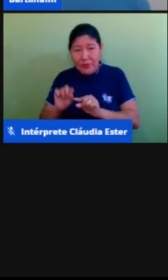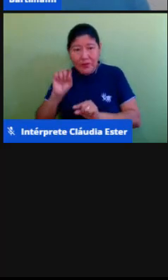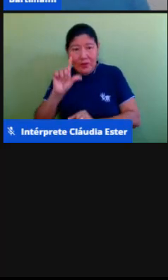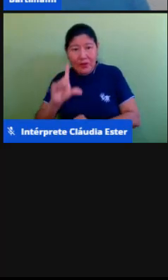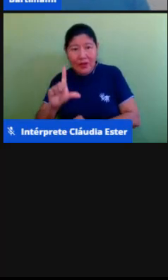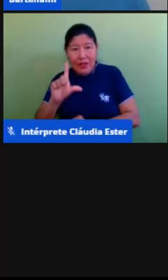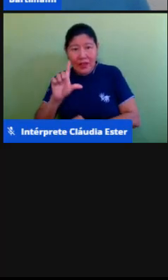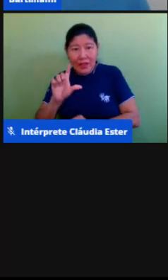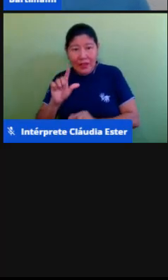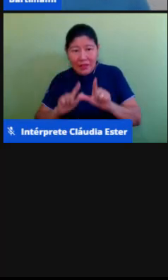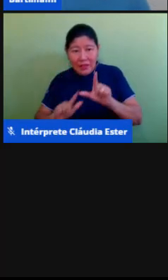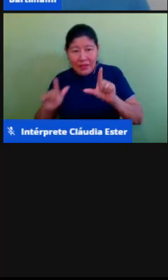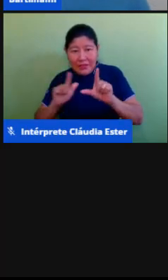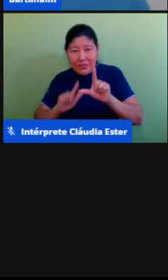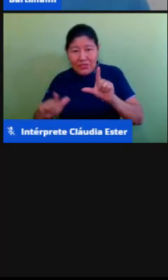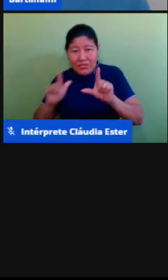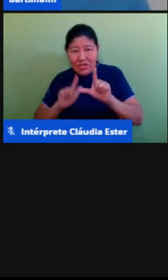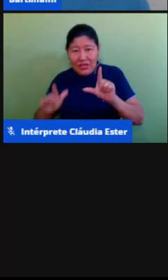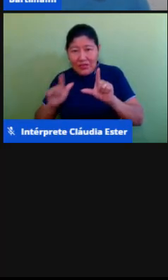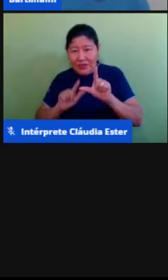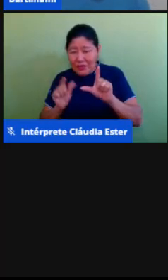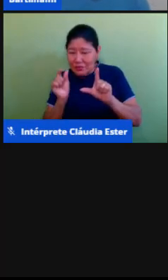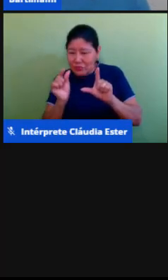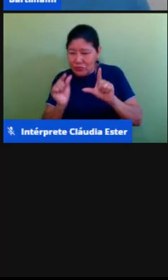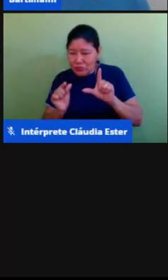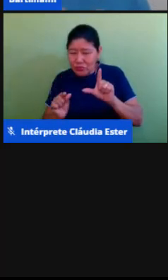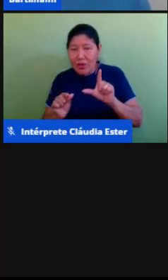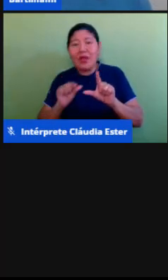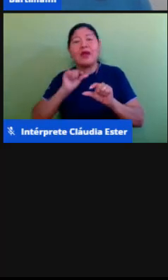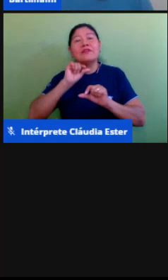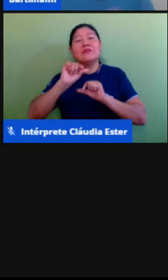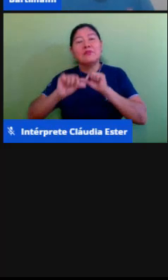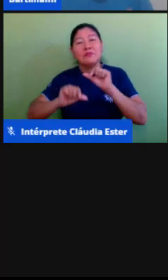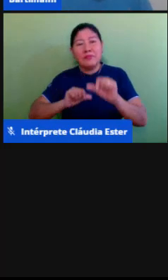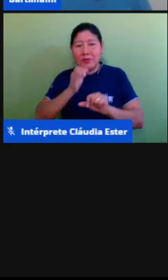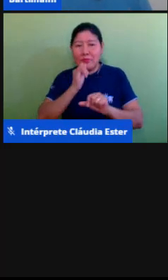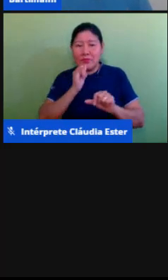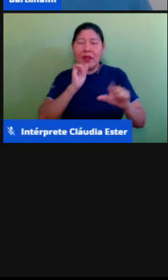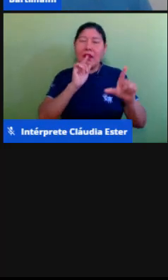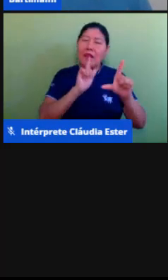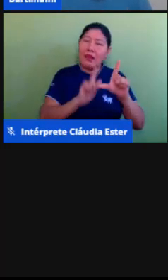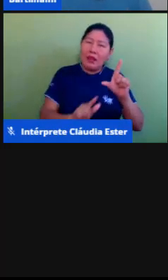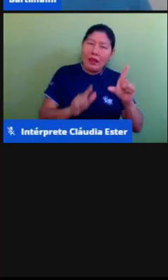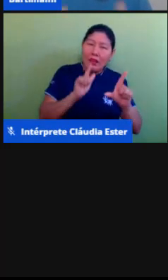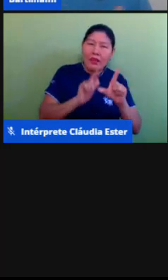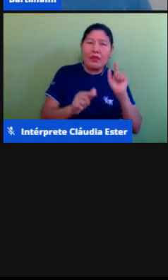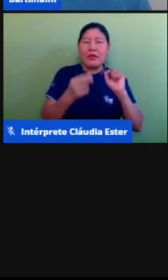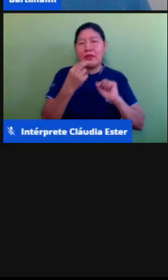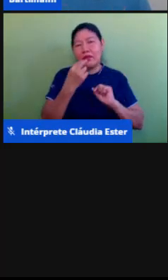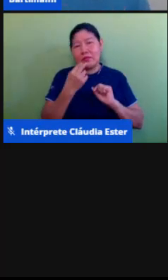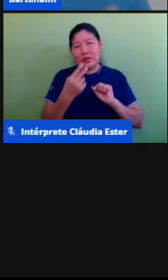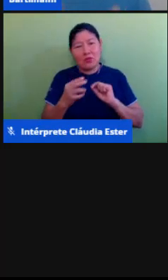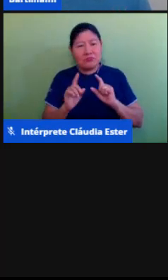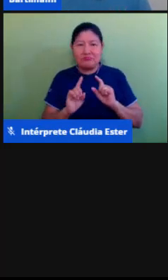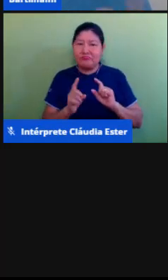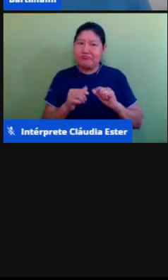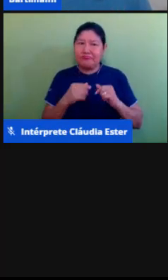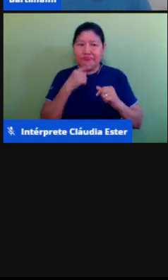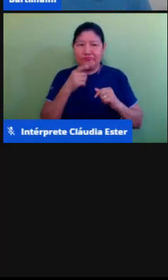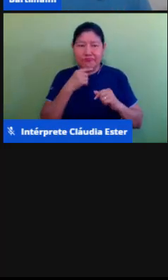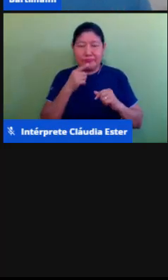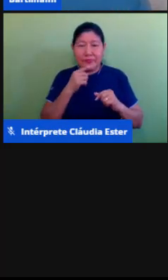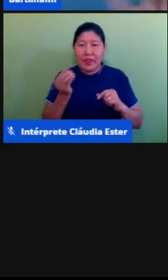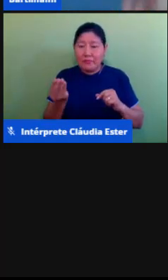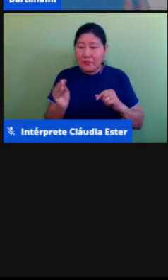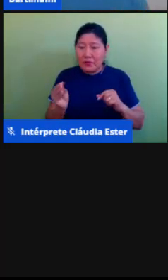essas cores no Excel, você pode colocar essas cores em SIG, como, por exemplo, o QGIS, que é um SIG gratuito que você pode utilizar para trabalhar